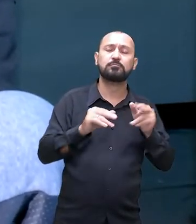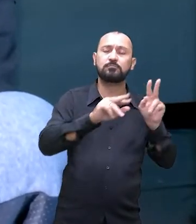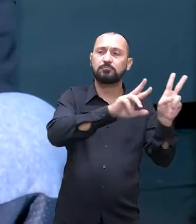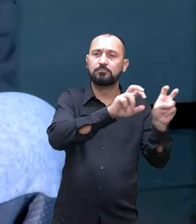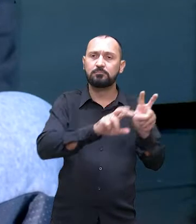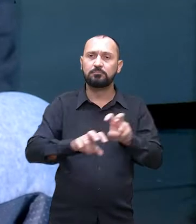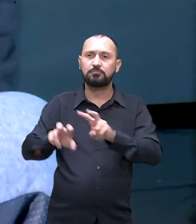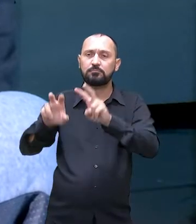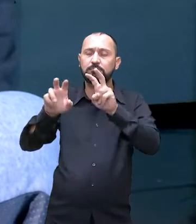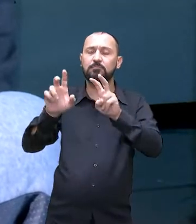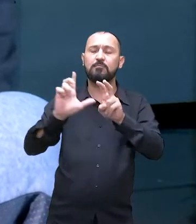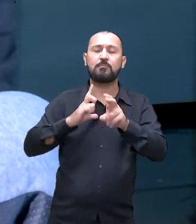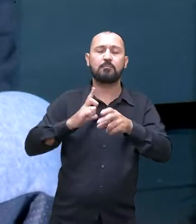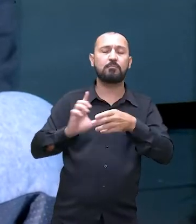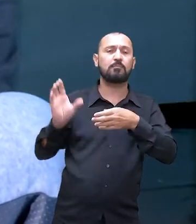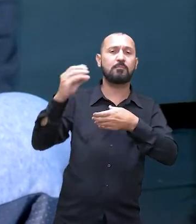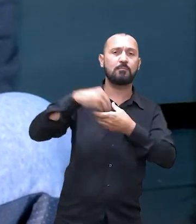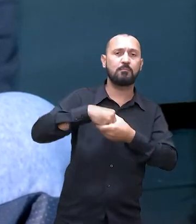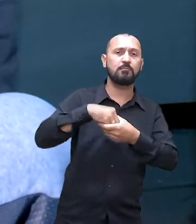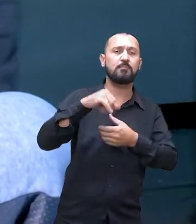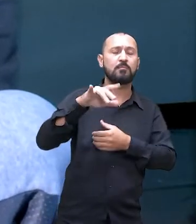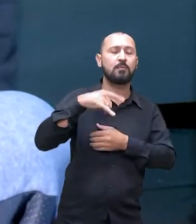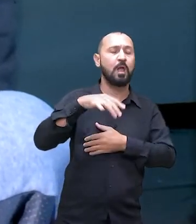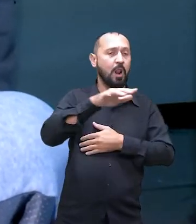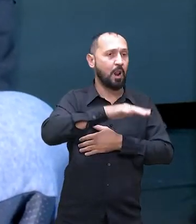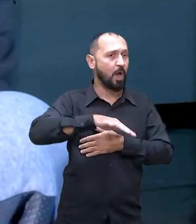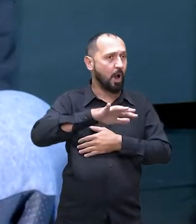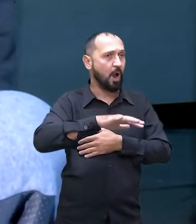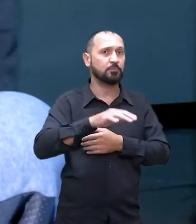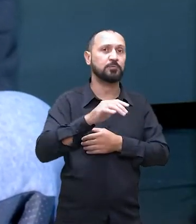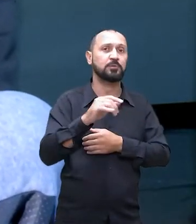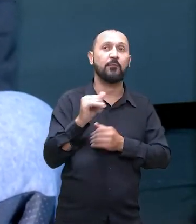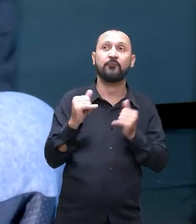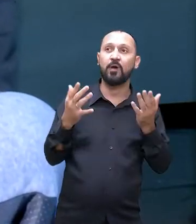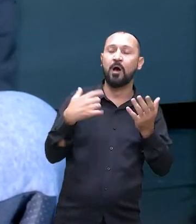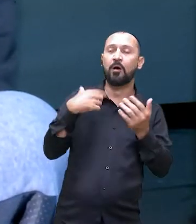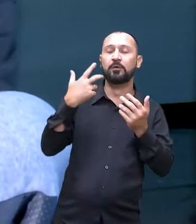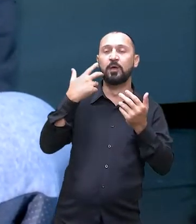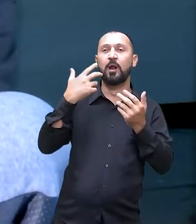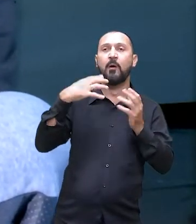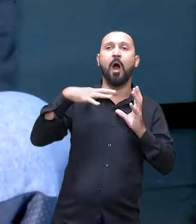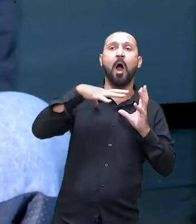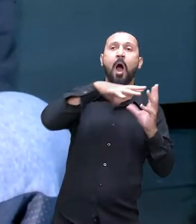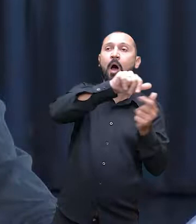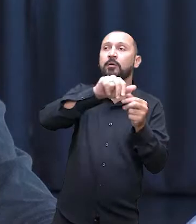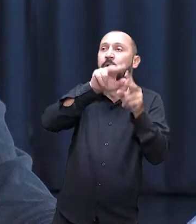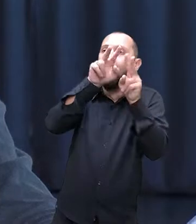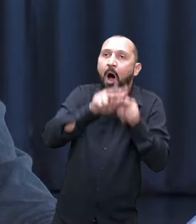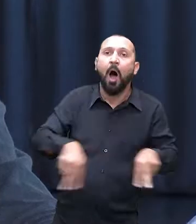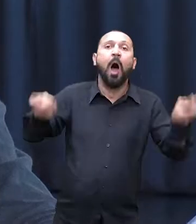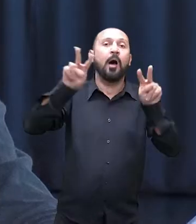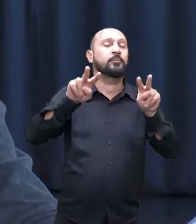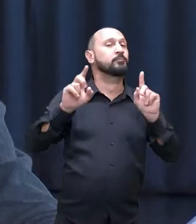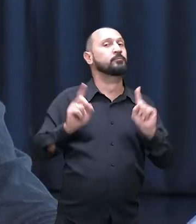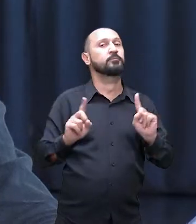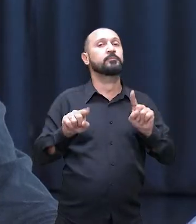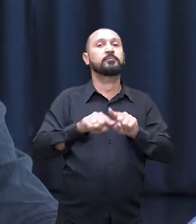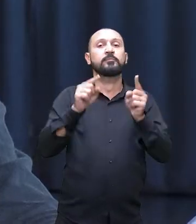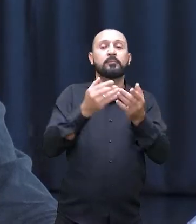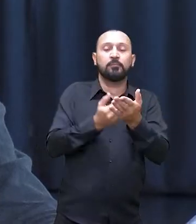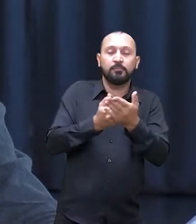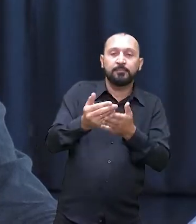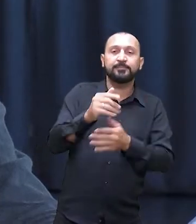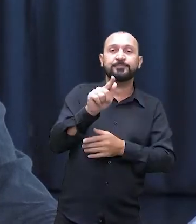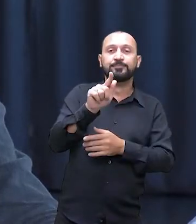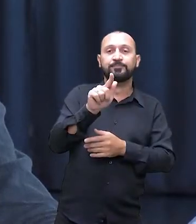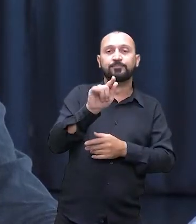gente vai levar, se é mais local ou se não é local, se tem um olhar mais universal, né? Mas a ideia da Ginga desde o